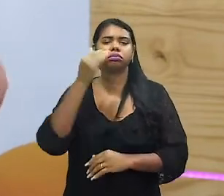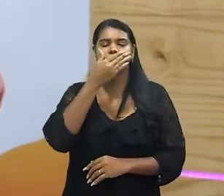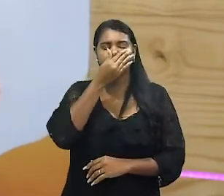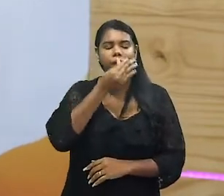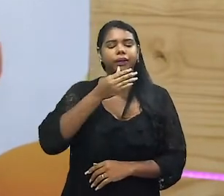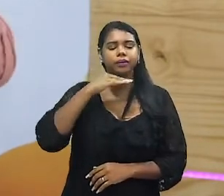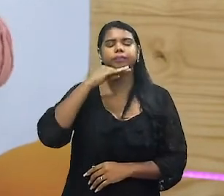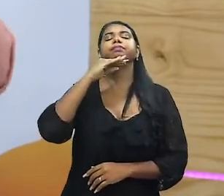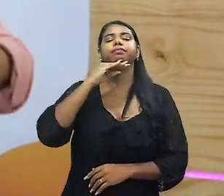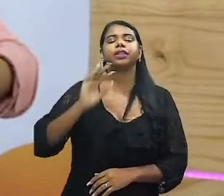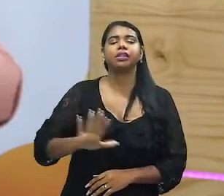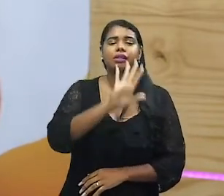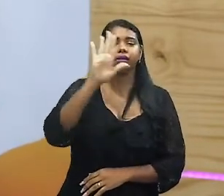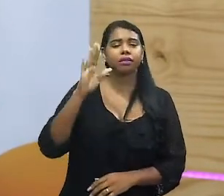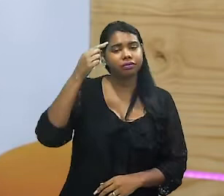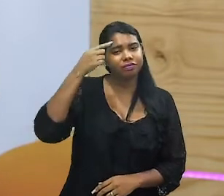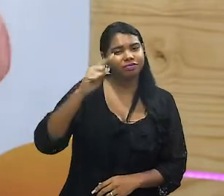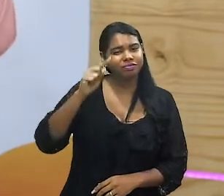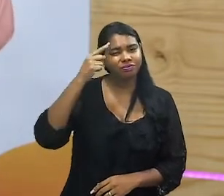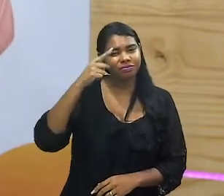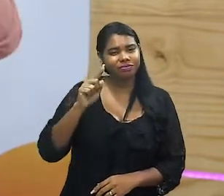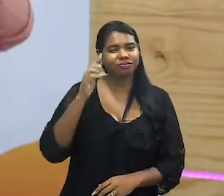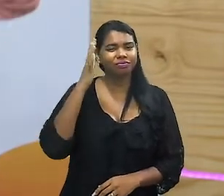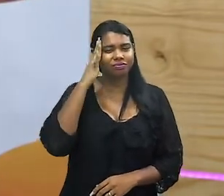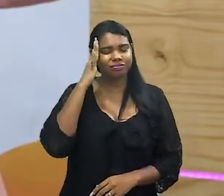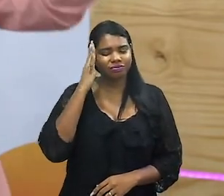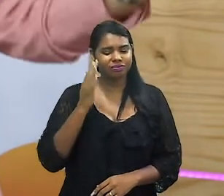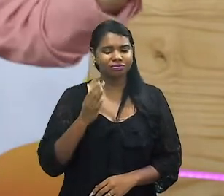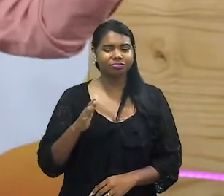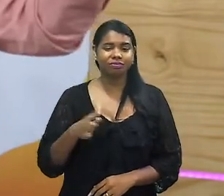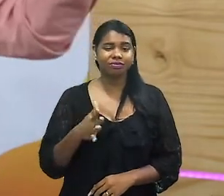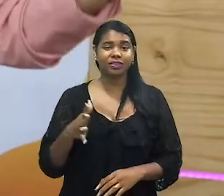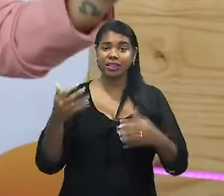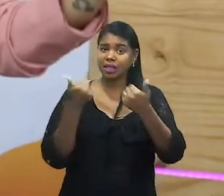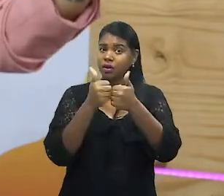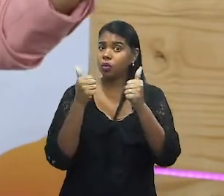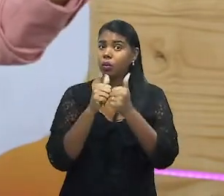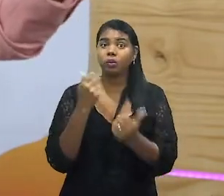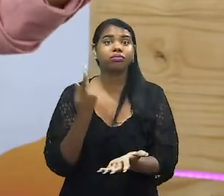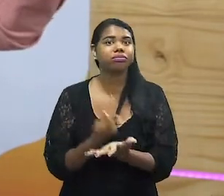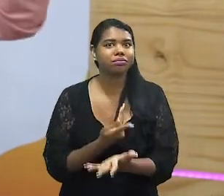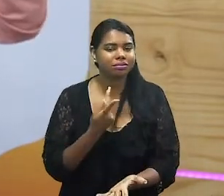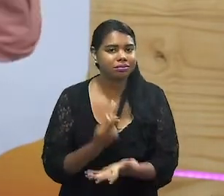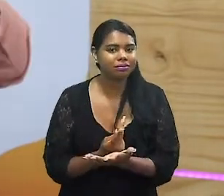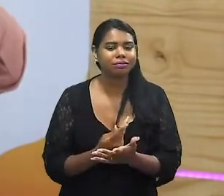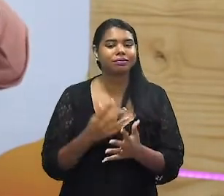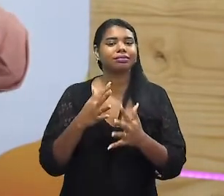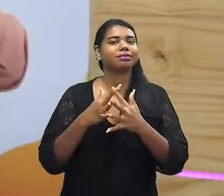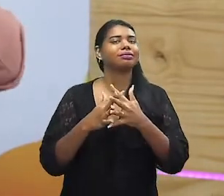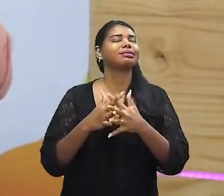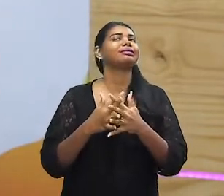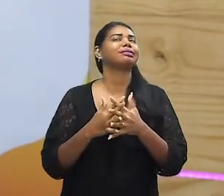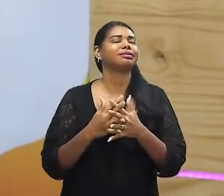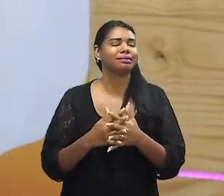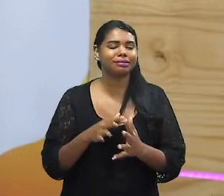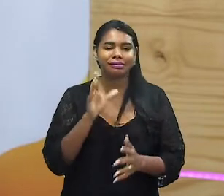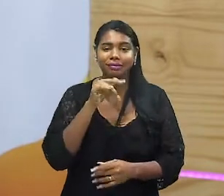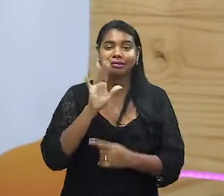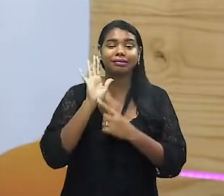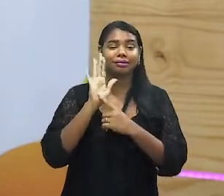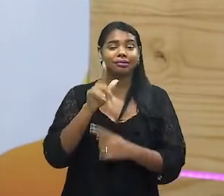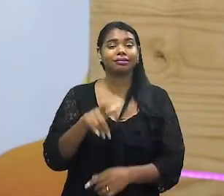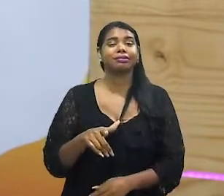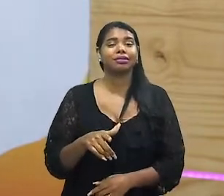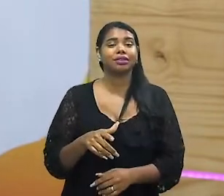geral, no dia a dia, às vezes, pegar um ônibus errado vai te mostrar uma